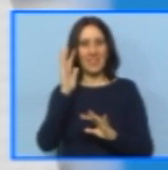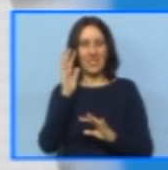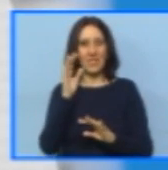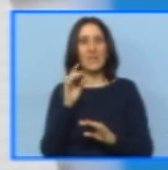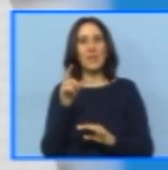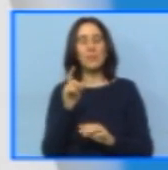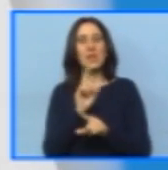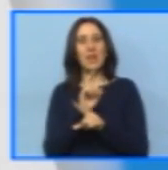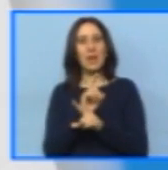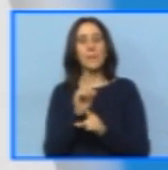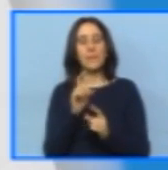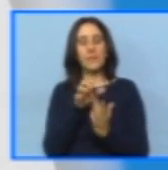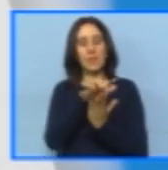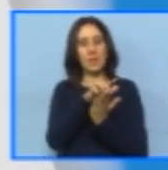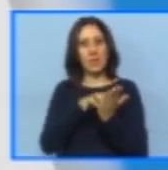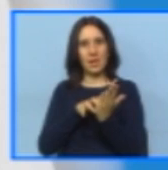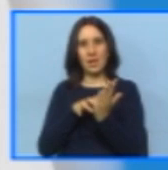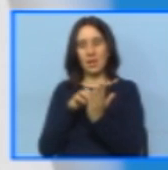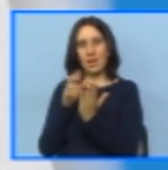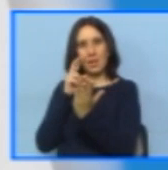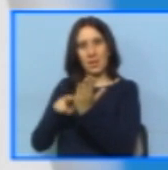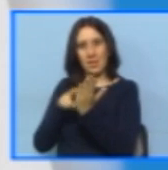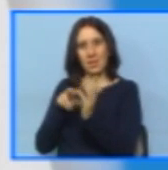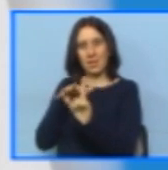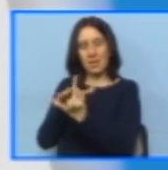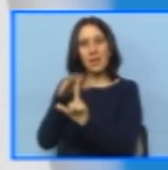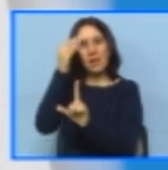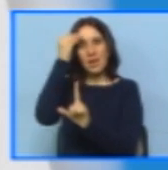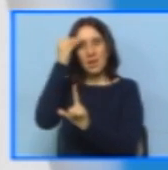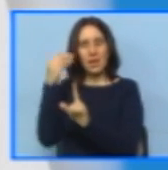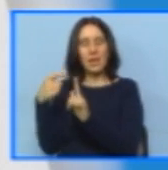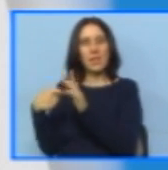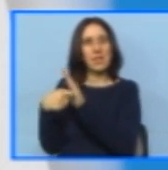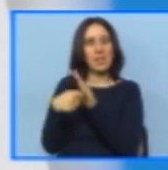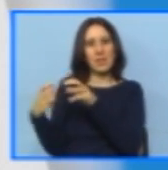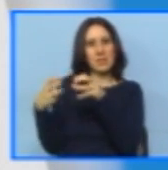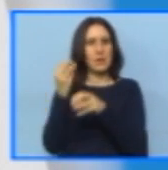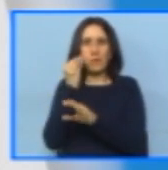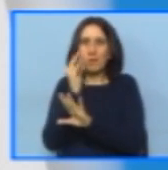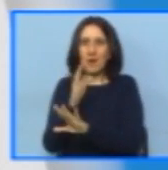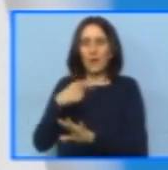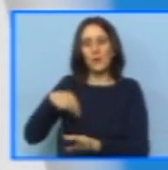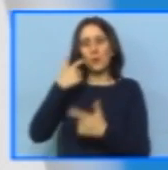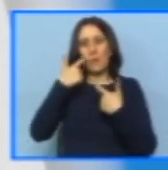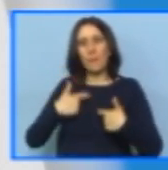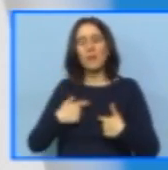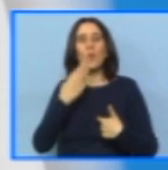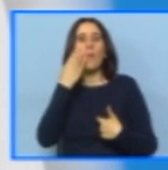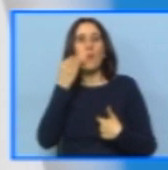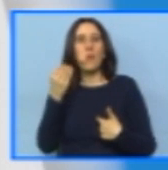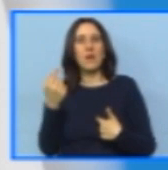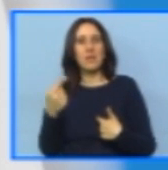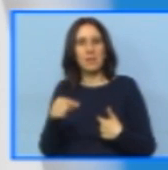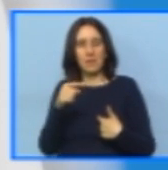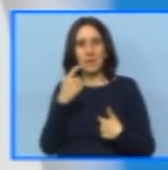dos Apóstolos, nós verificamos que há tensões e essa tensão é inevitável. Nós somos seres humanos, somos imperfeitos e